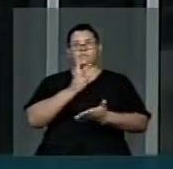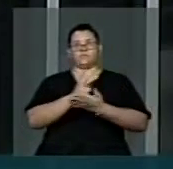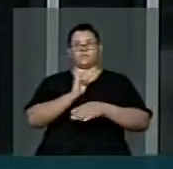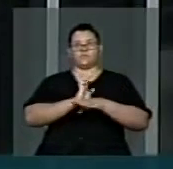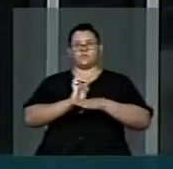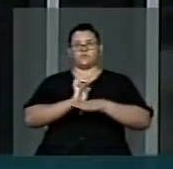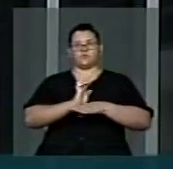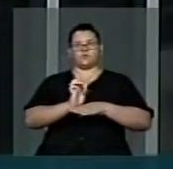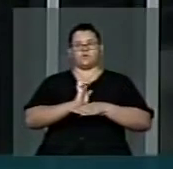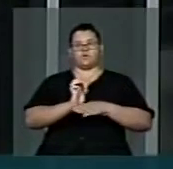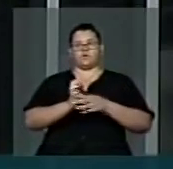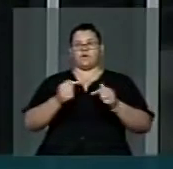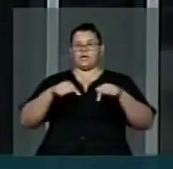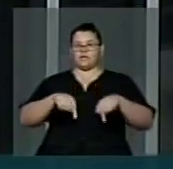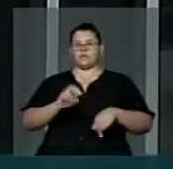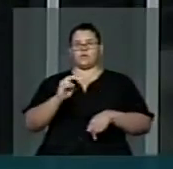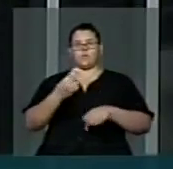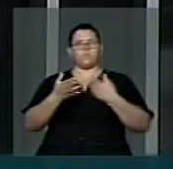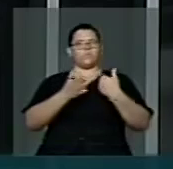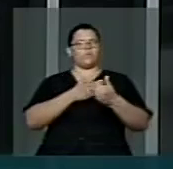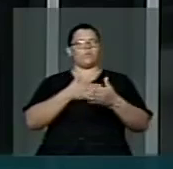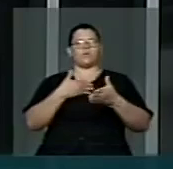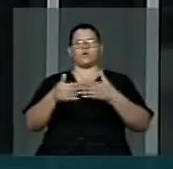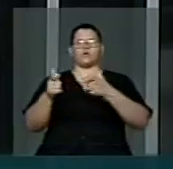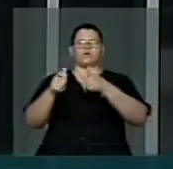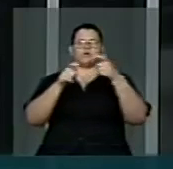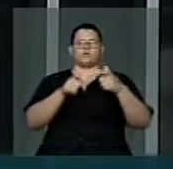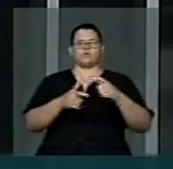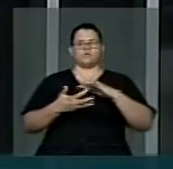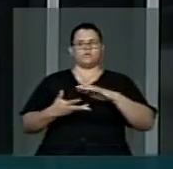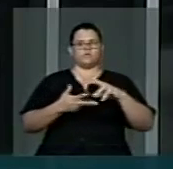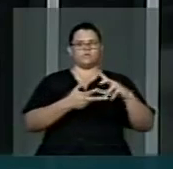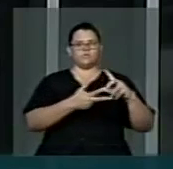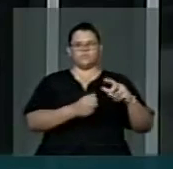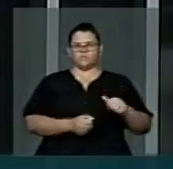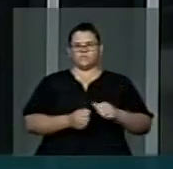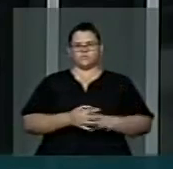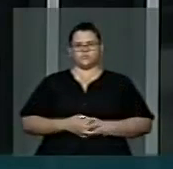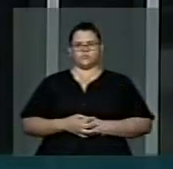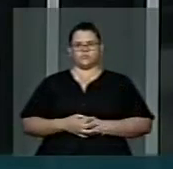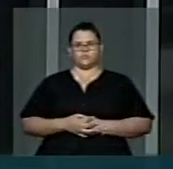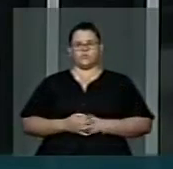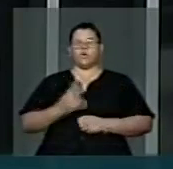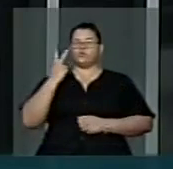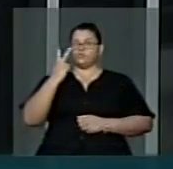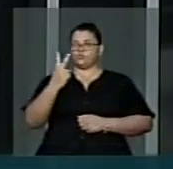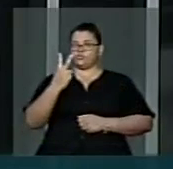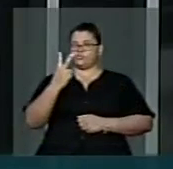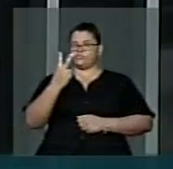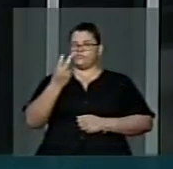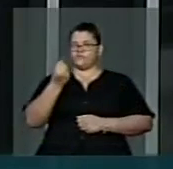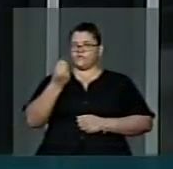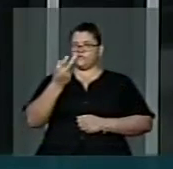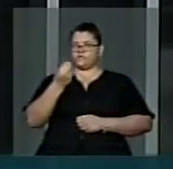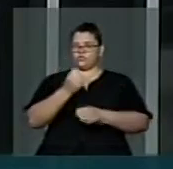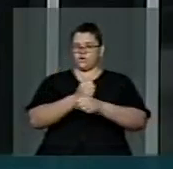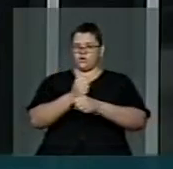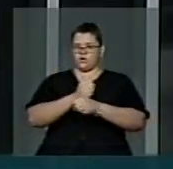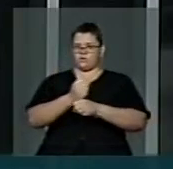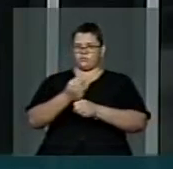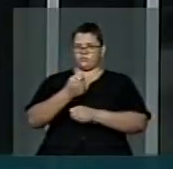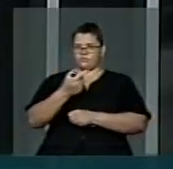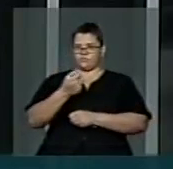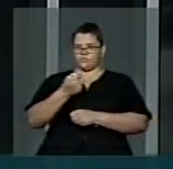aqui e em qualquer parte do mundo, como empreendedor ineficaz, as 2 décadas de incentivos continuados ao